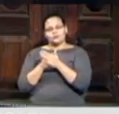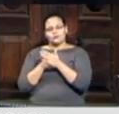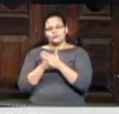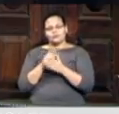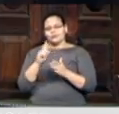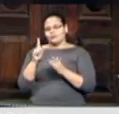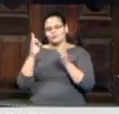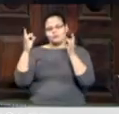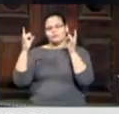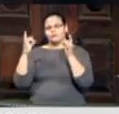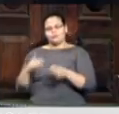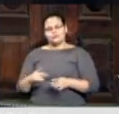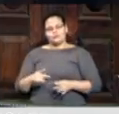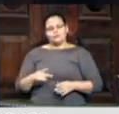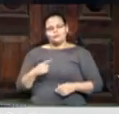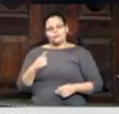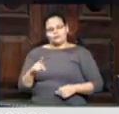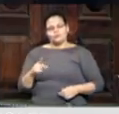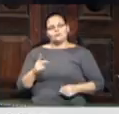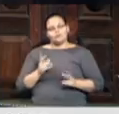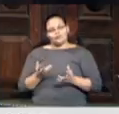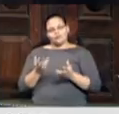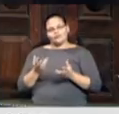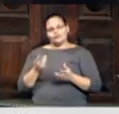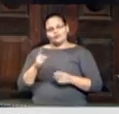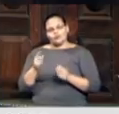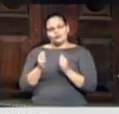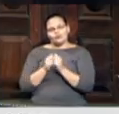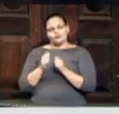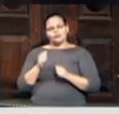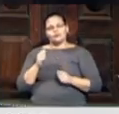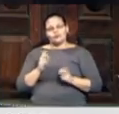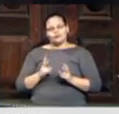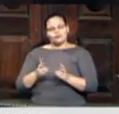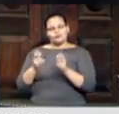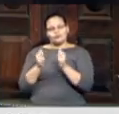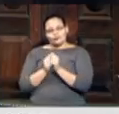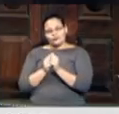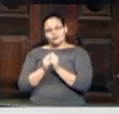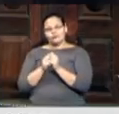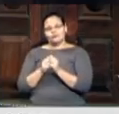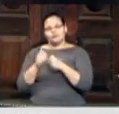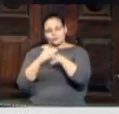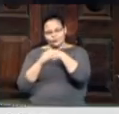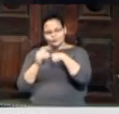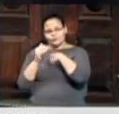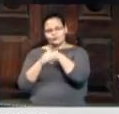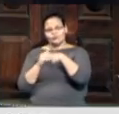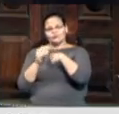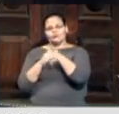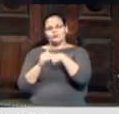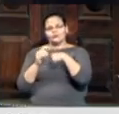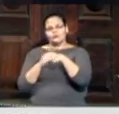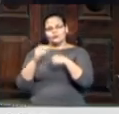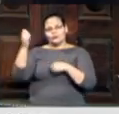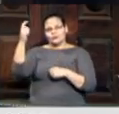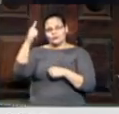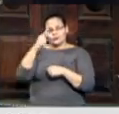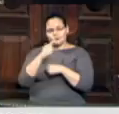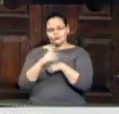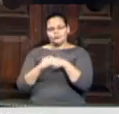Não abandono teu regaço, quero-te mais e cada vez mais acariciá-la à luz do